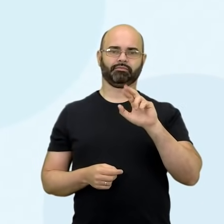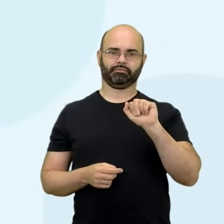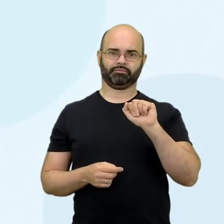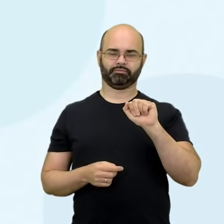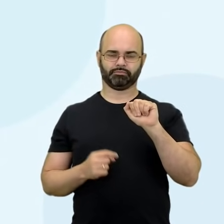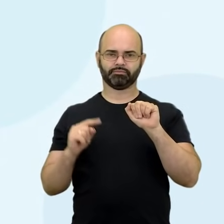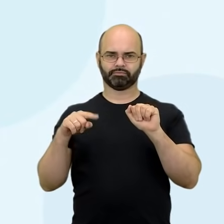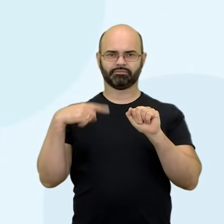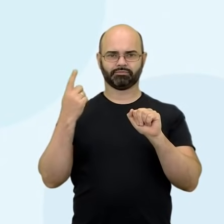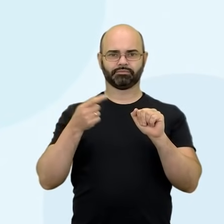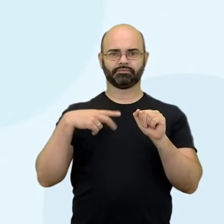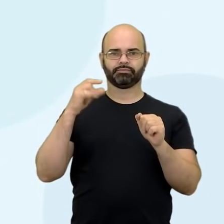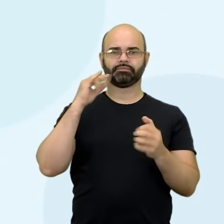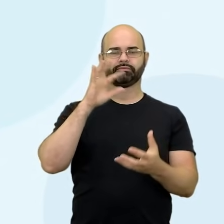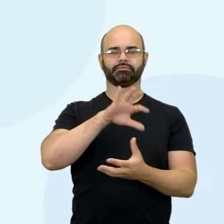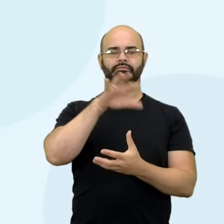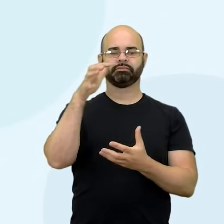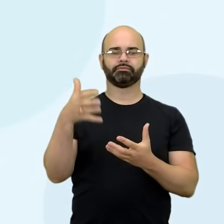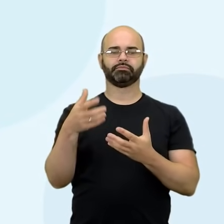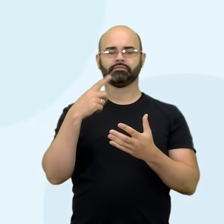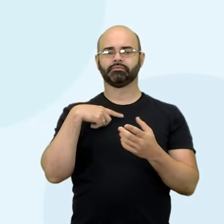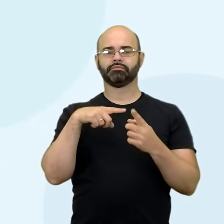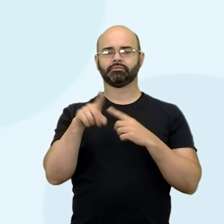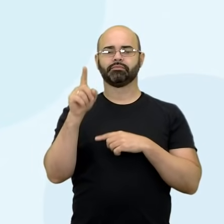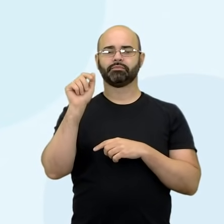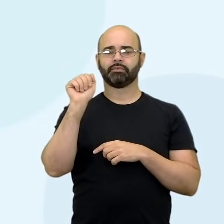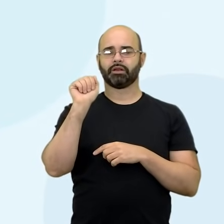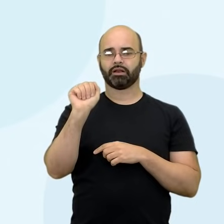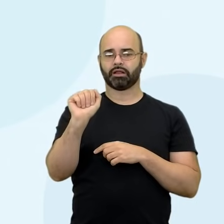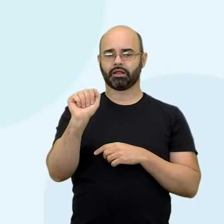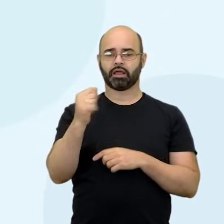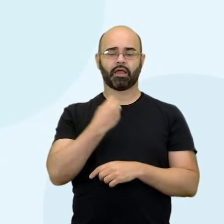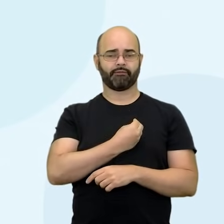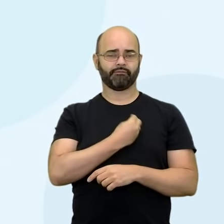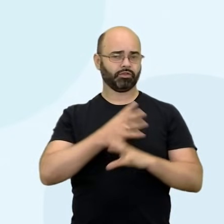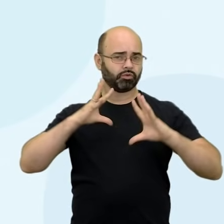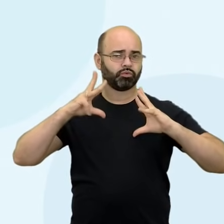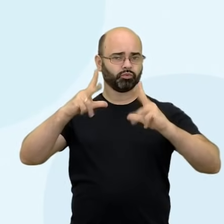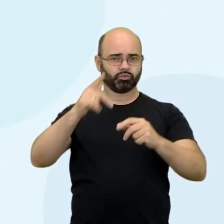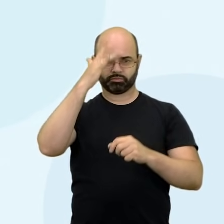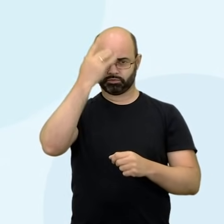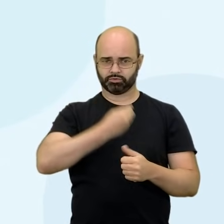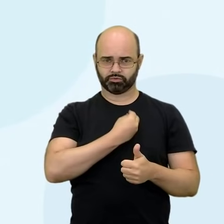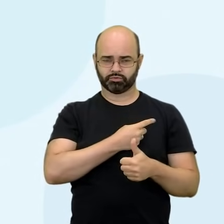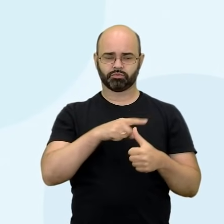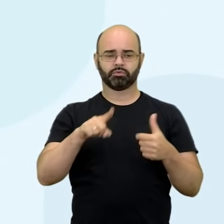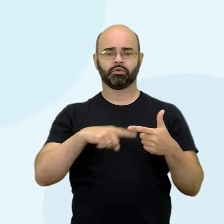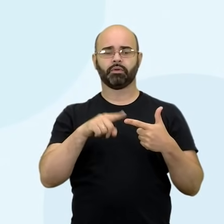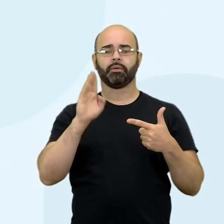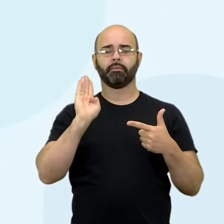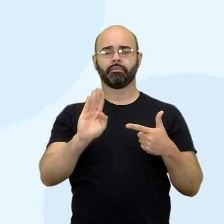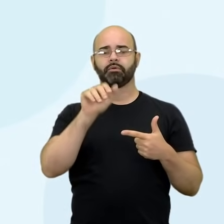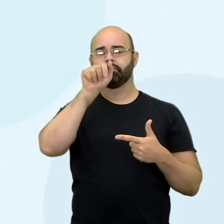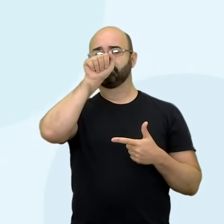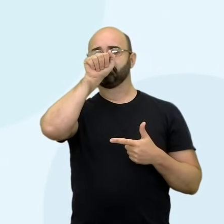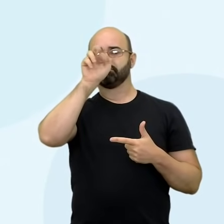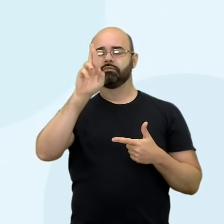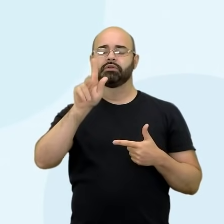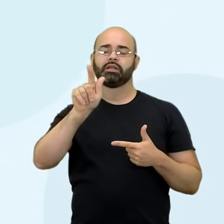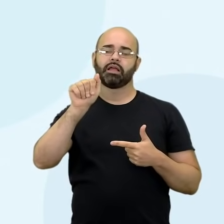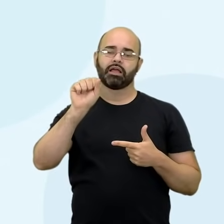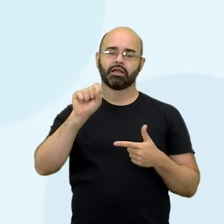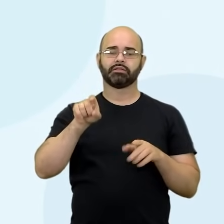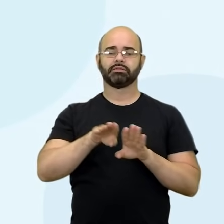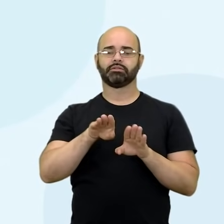daqui a pouquinho para você a atmosfera a é toda vida que existe um planeta B todos os gases e